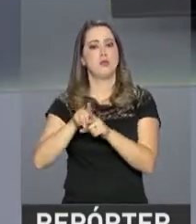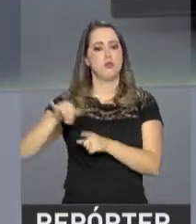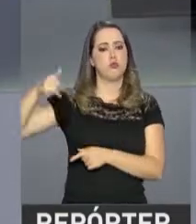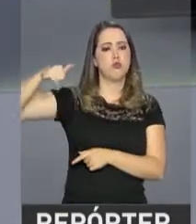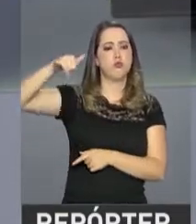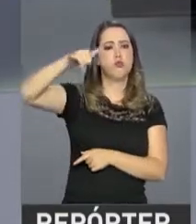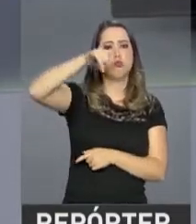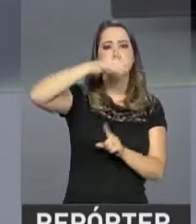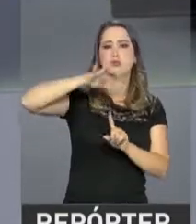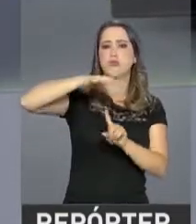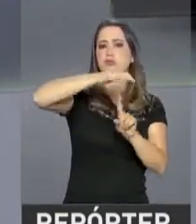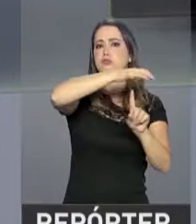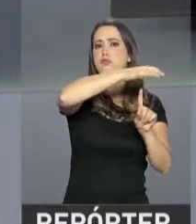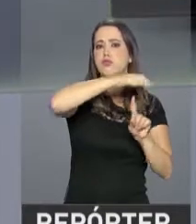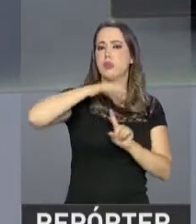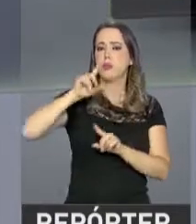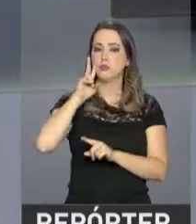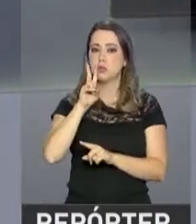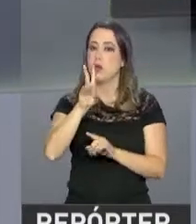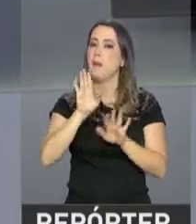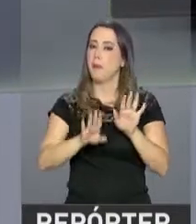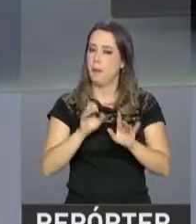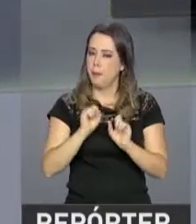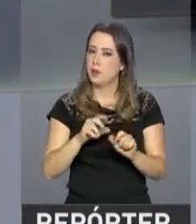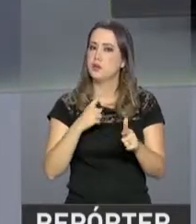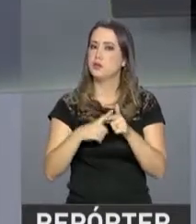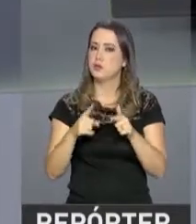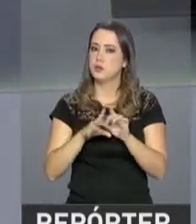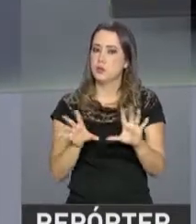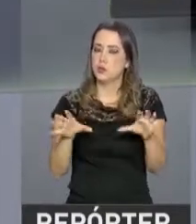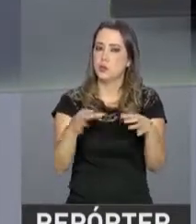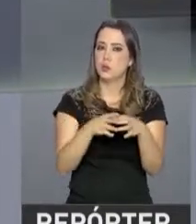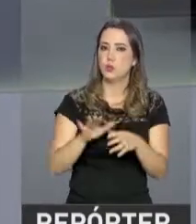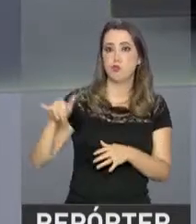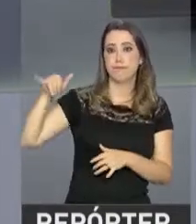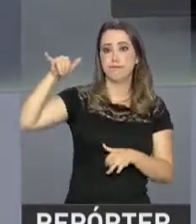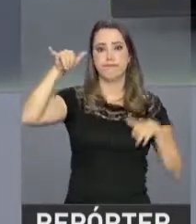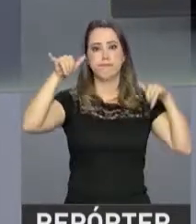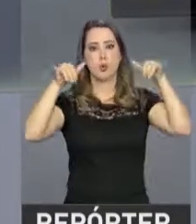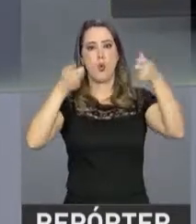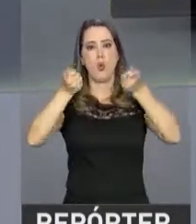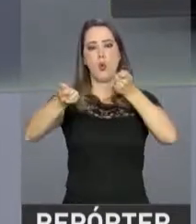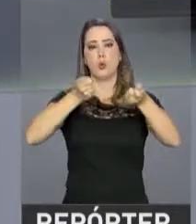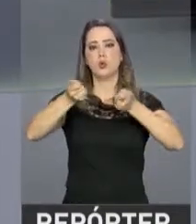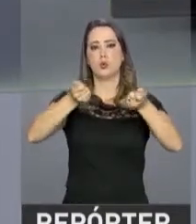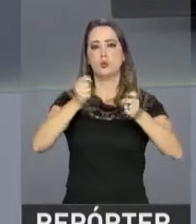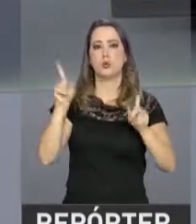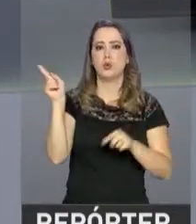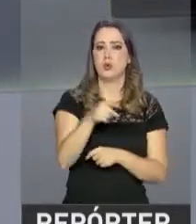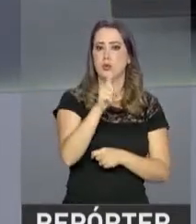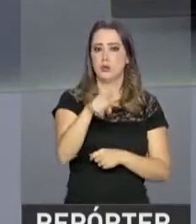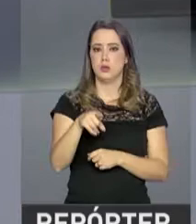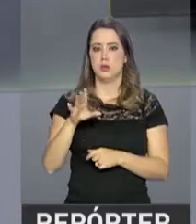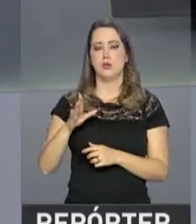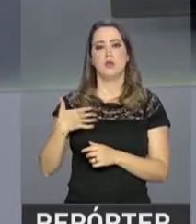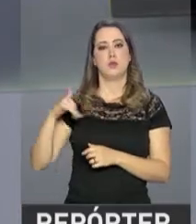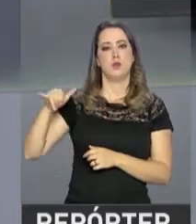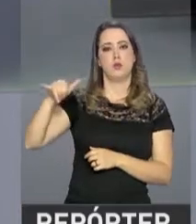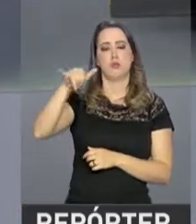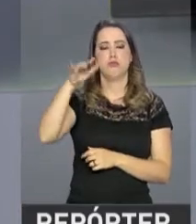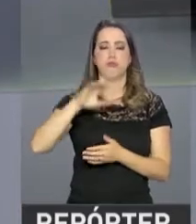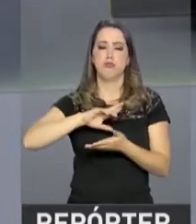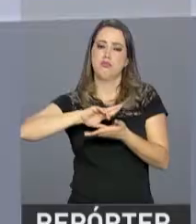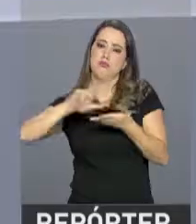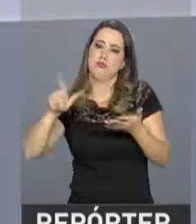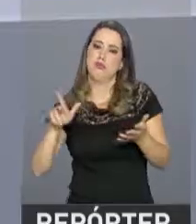e alguns acessos podem ser interrompidos e setores do espaço aéreo controlados com restrições para aeronaves